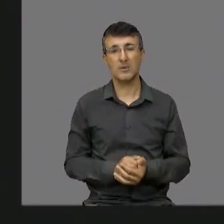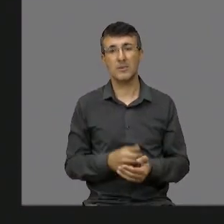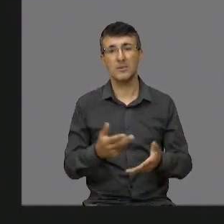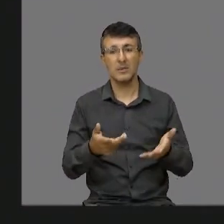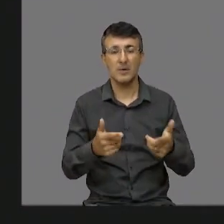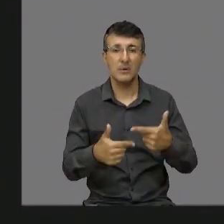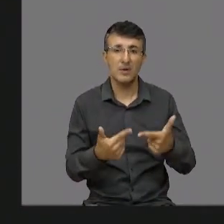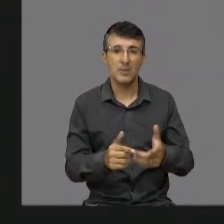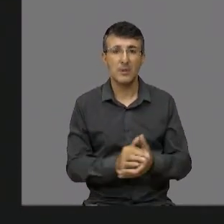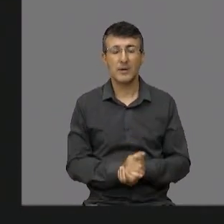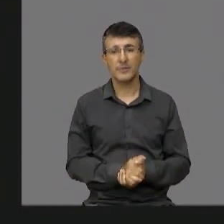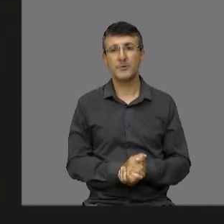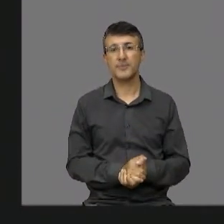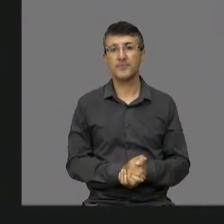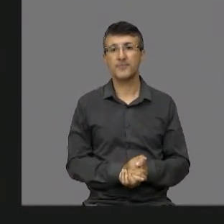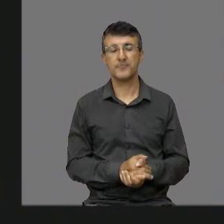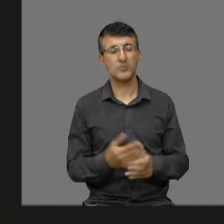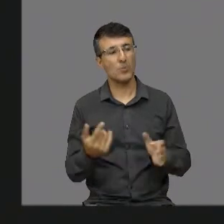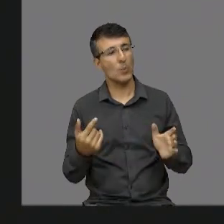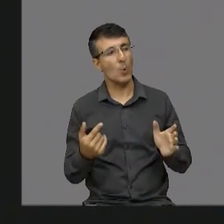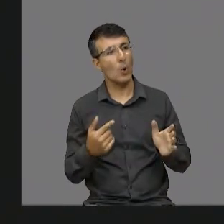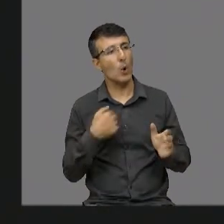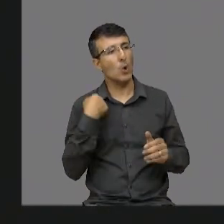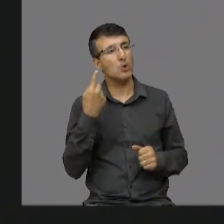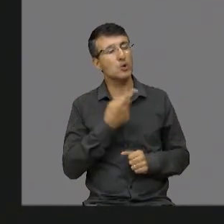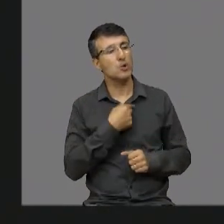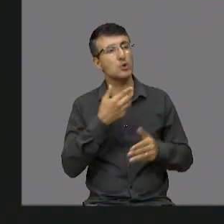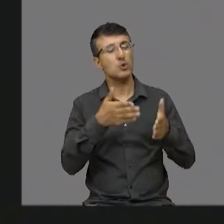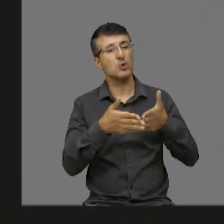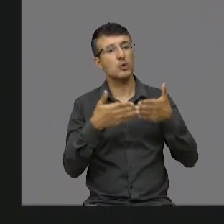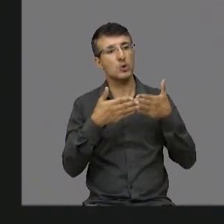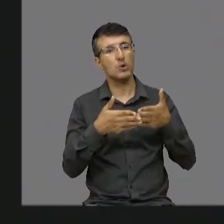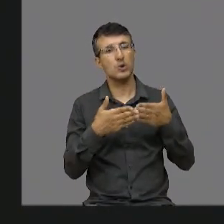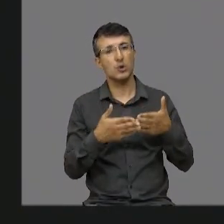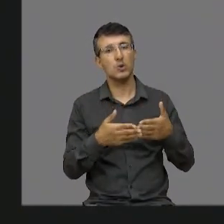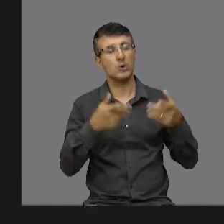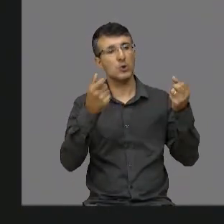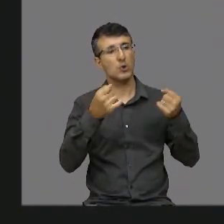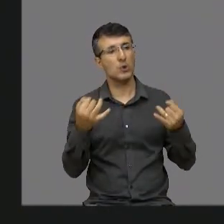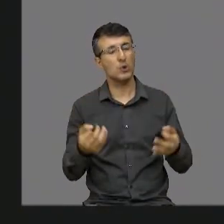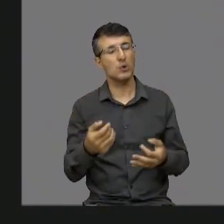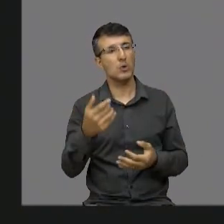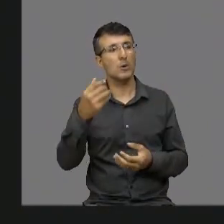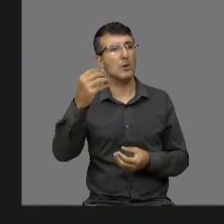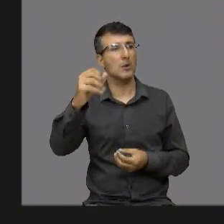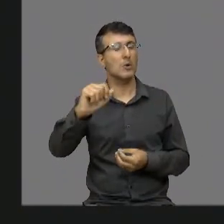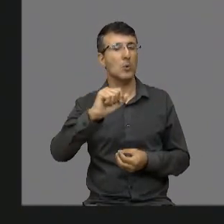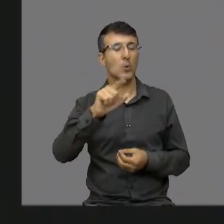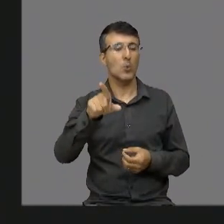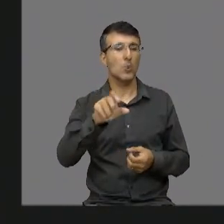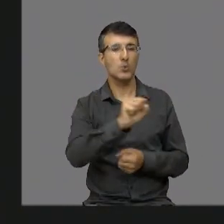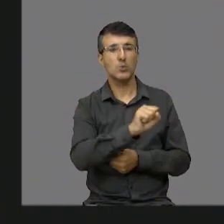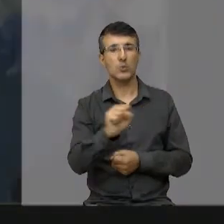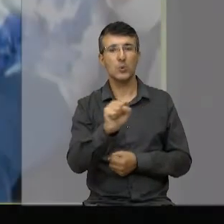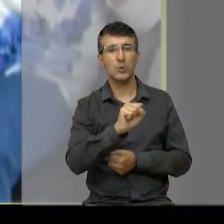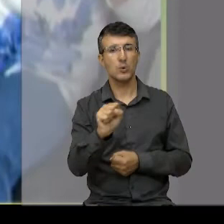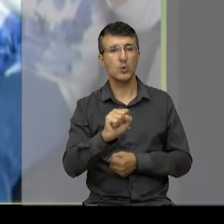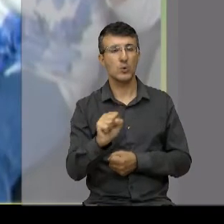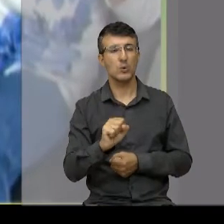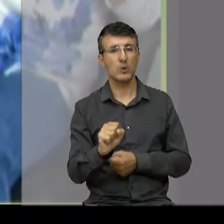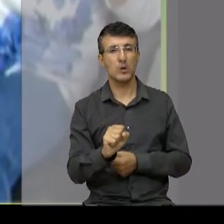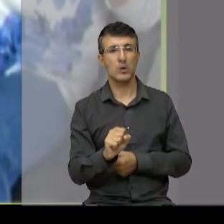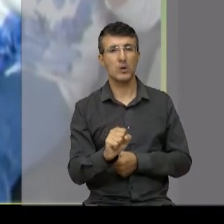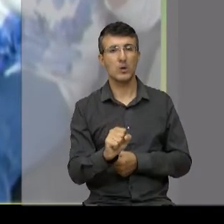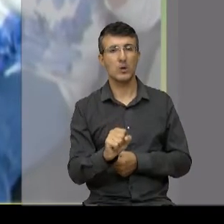lá com o secretário de Segurança Pública com relação a essa 24 horas da Delegacia da Mulher. Mas eu acho também que, pelo que a Cris